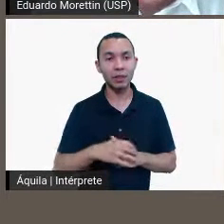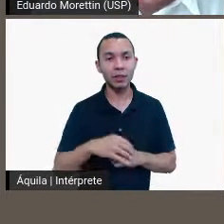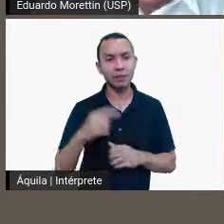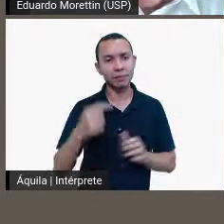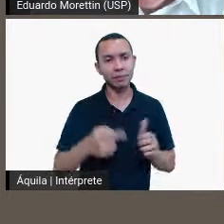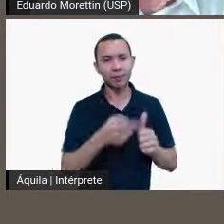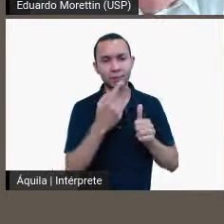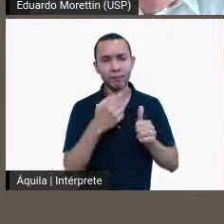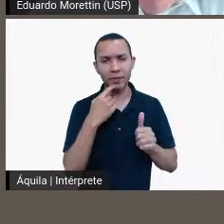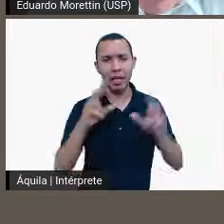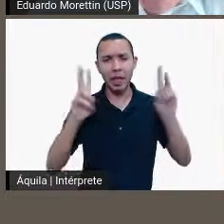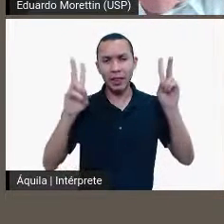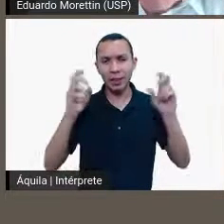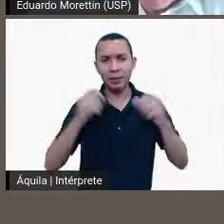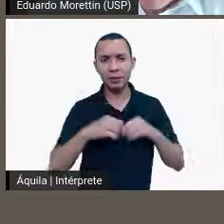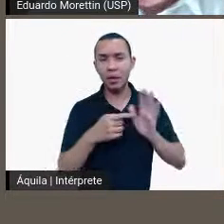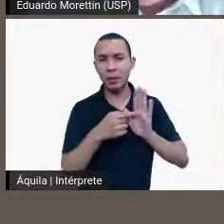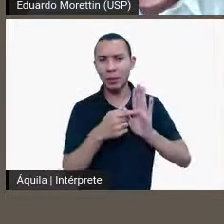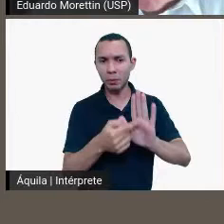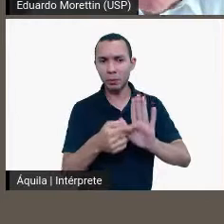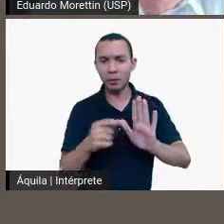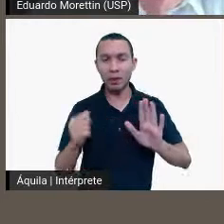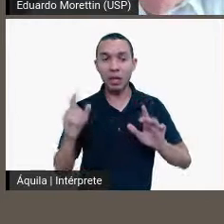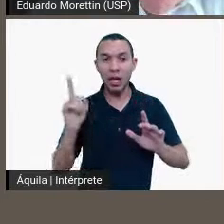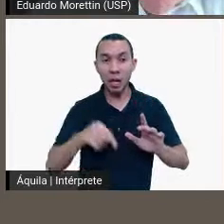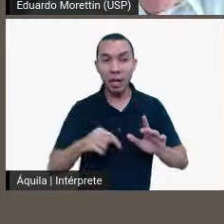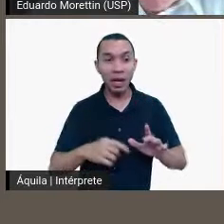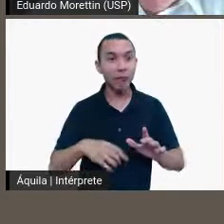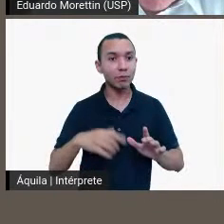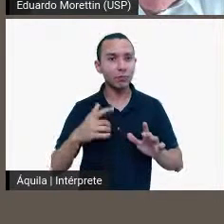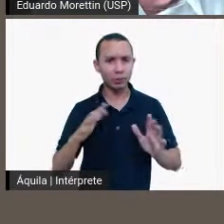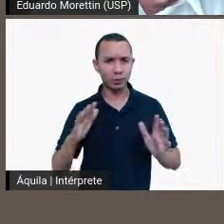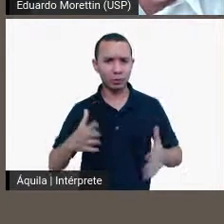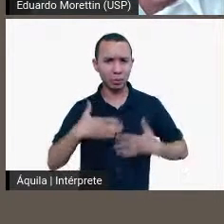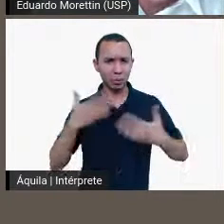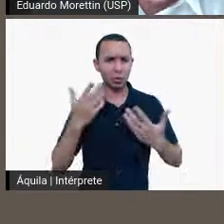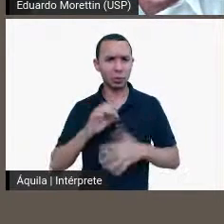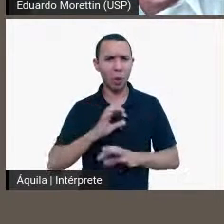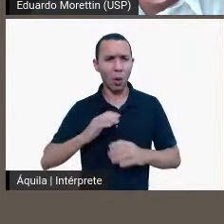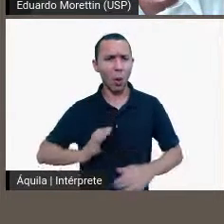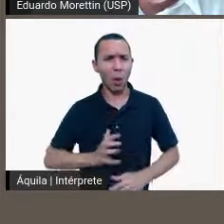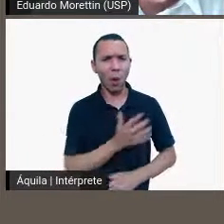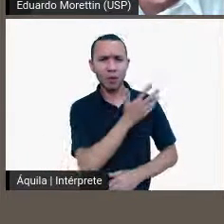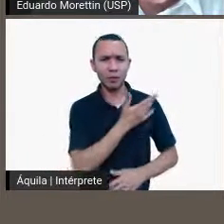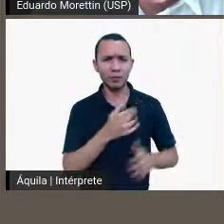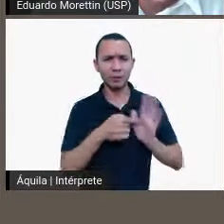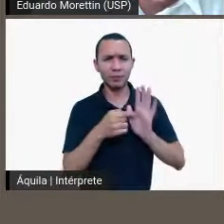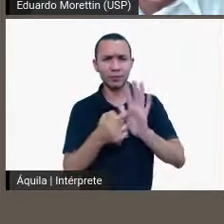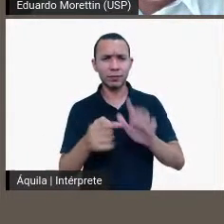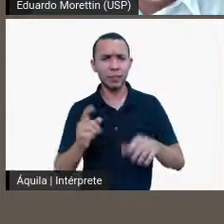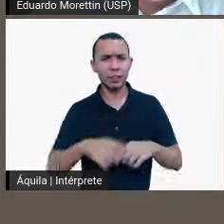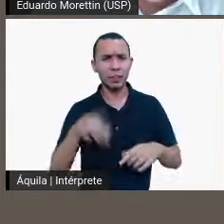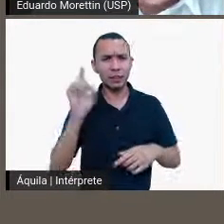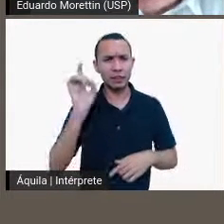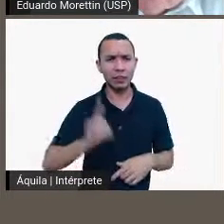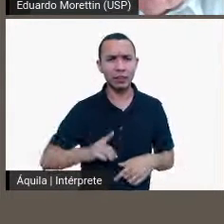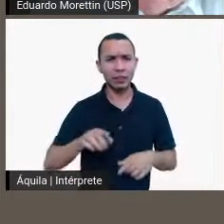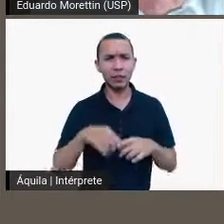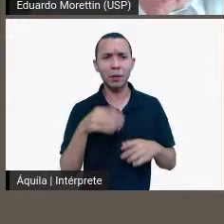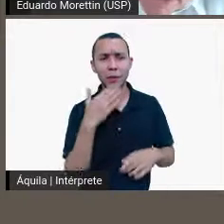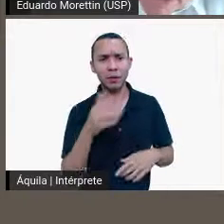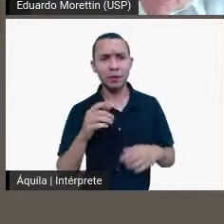título: exposição de escândalos. Filmes e papéis despachados com isenção de direitos e vendidos na